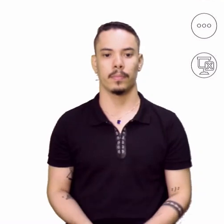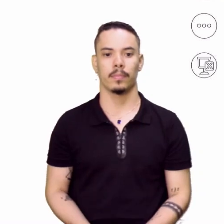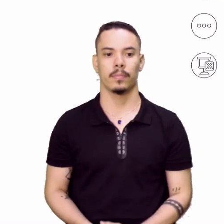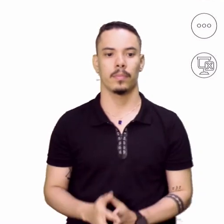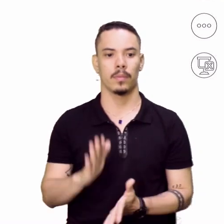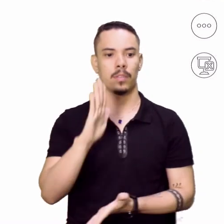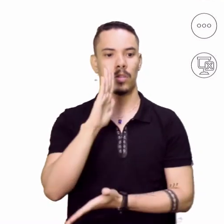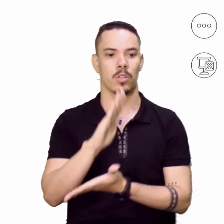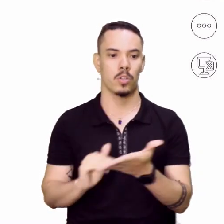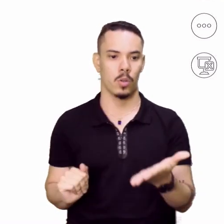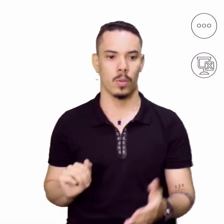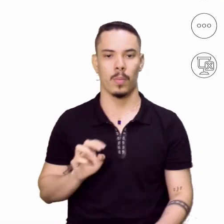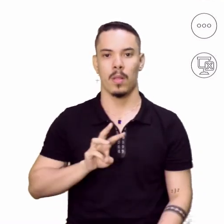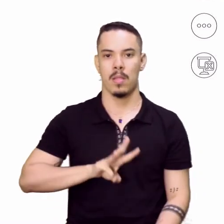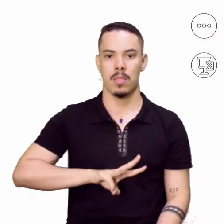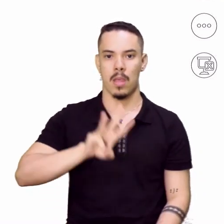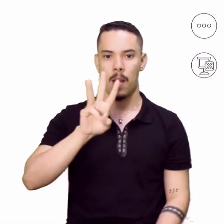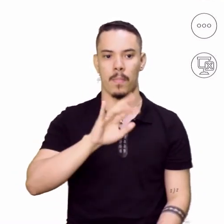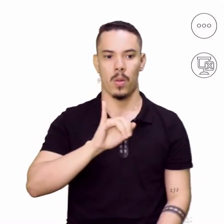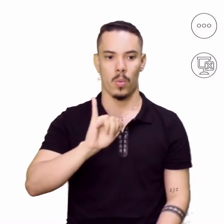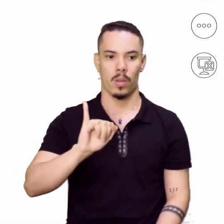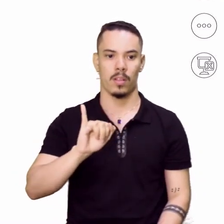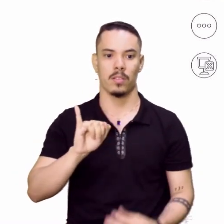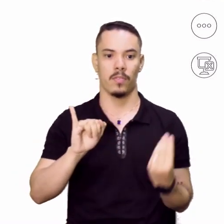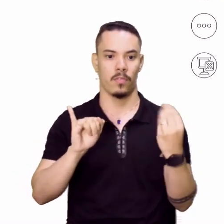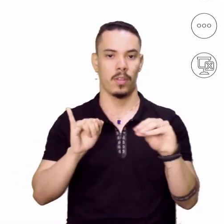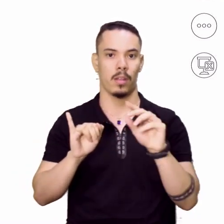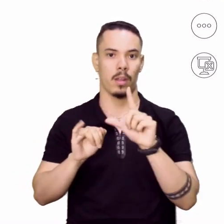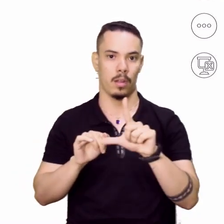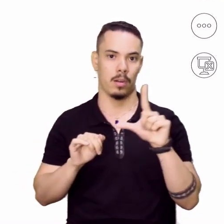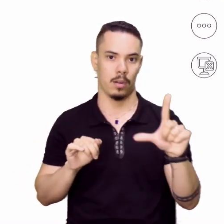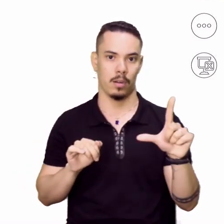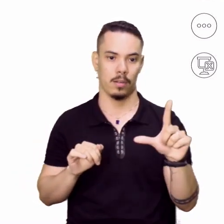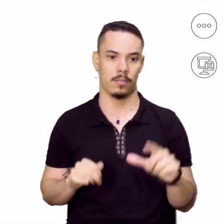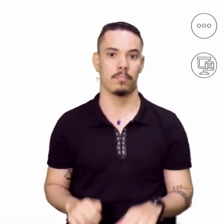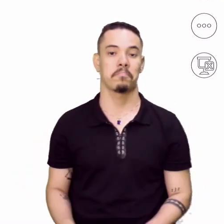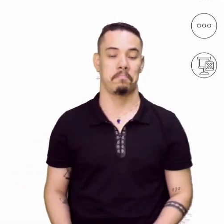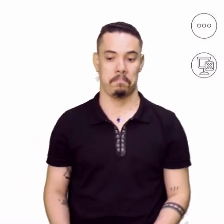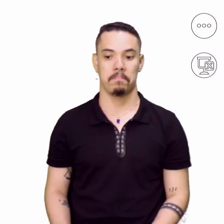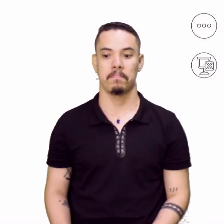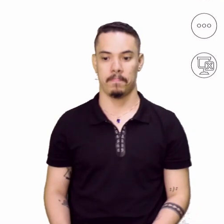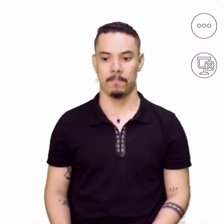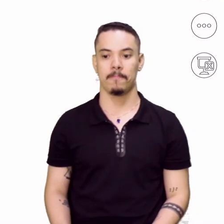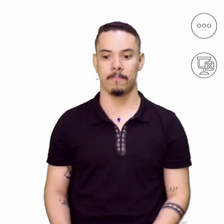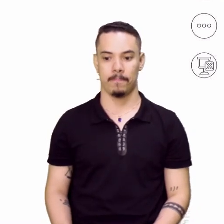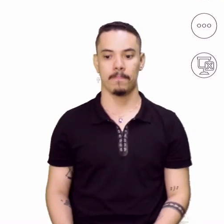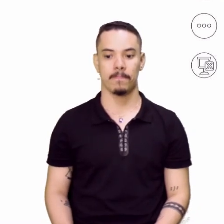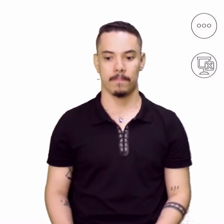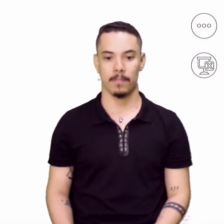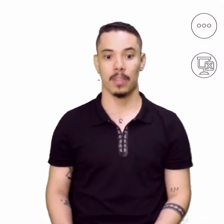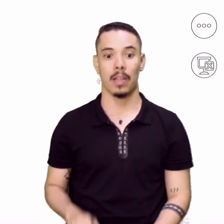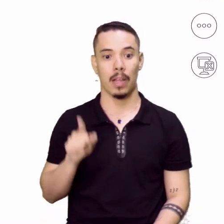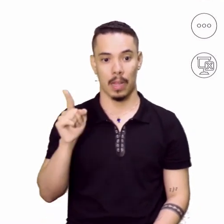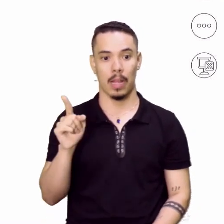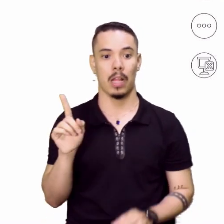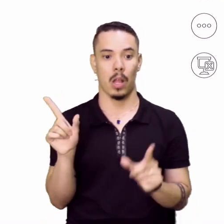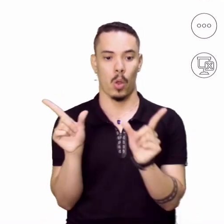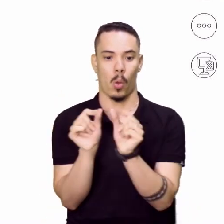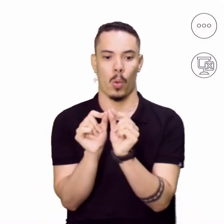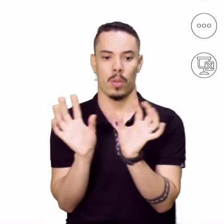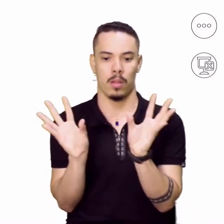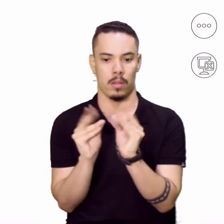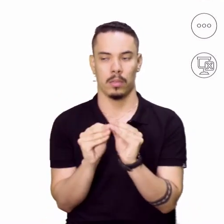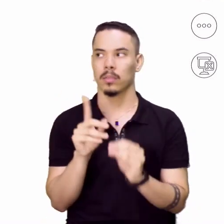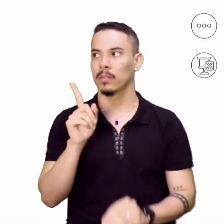sumir o W vai sumir o i e só vai ficar esses dois l no final e essas contrações elas são